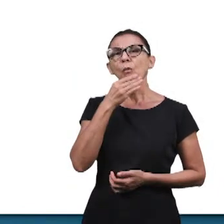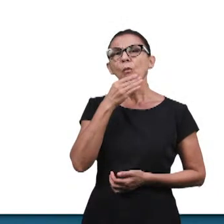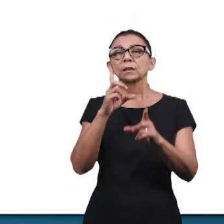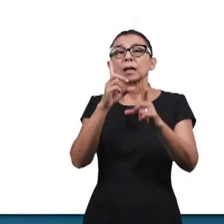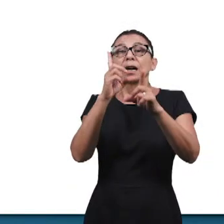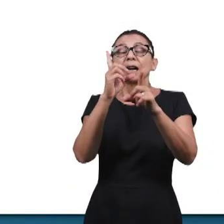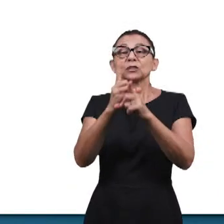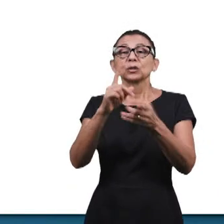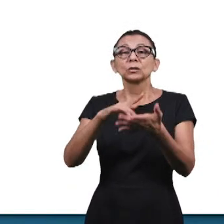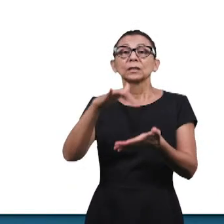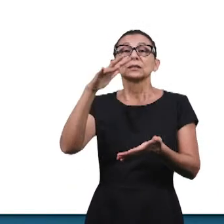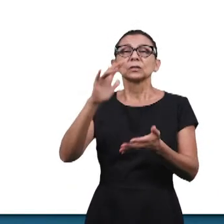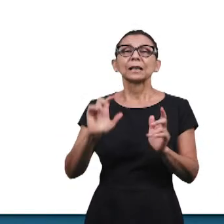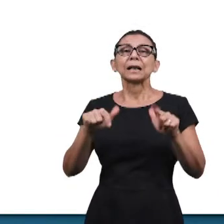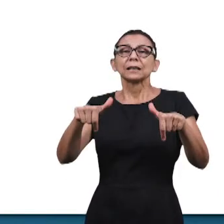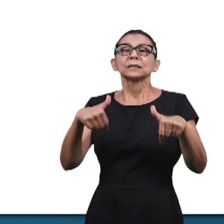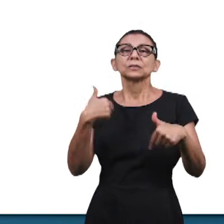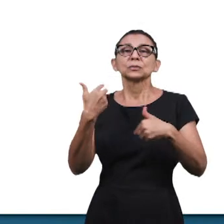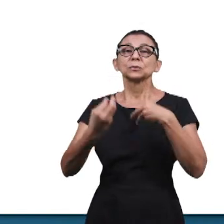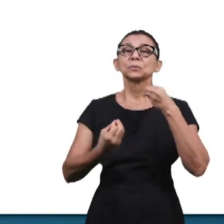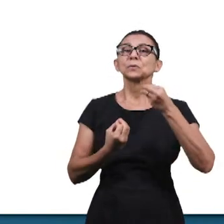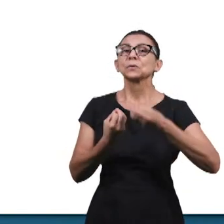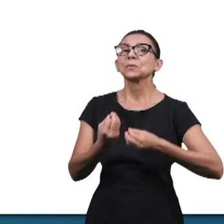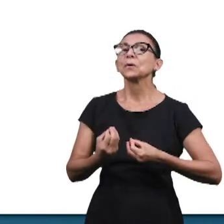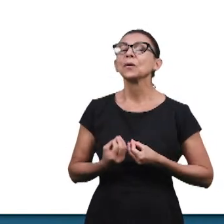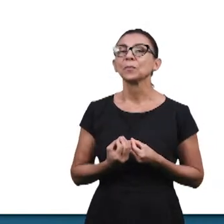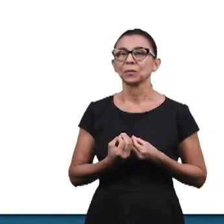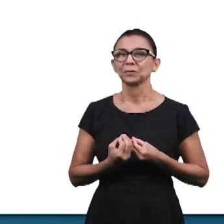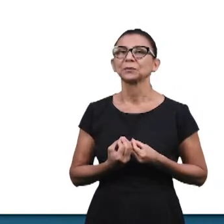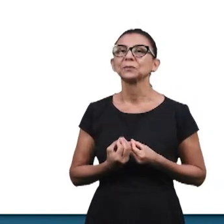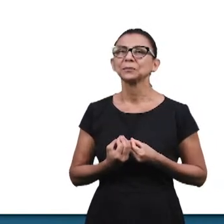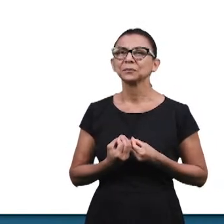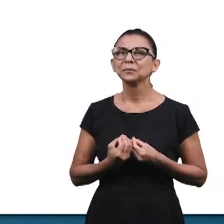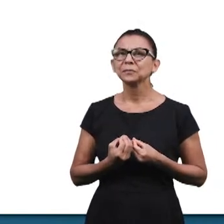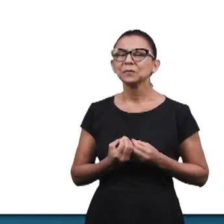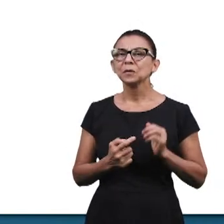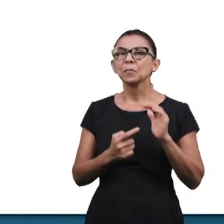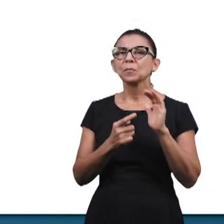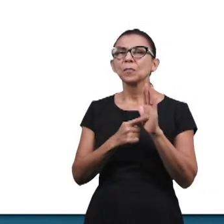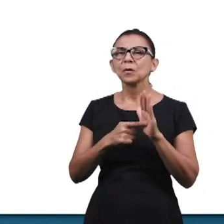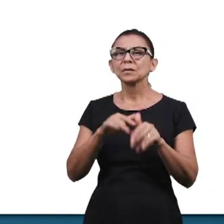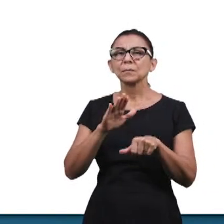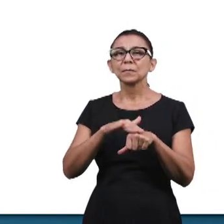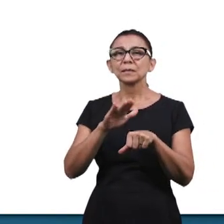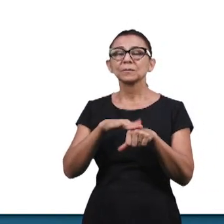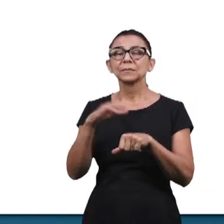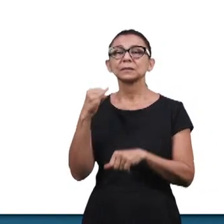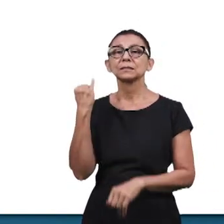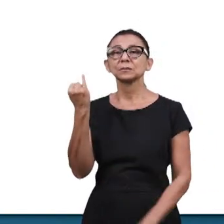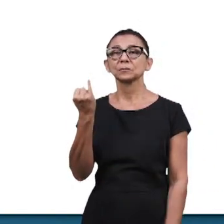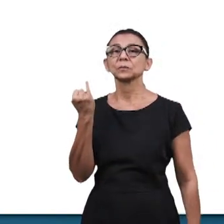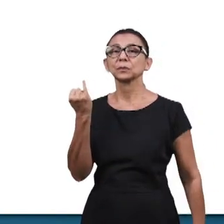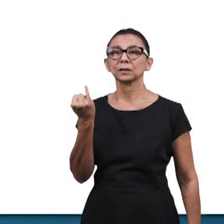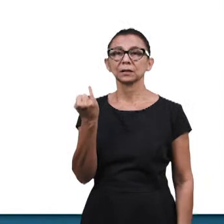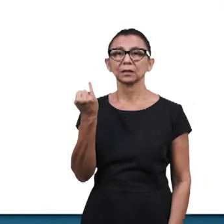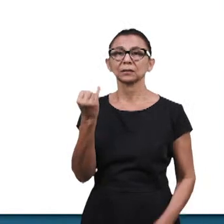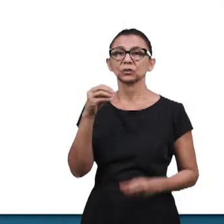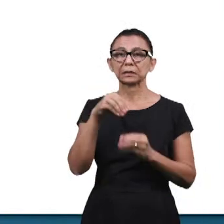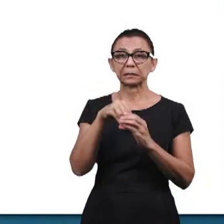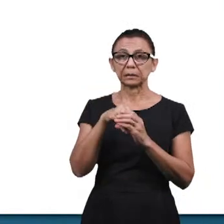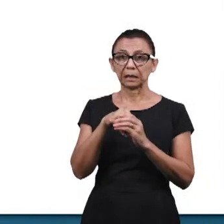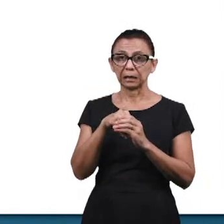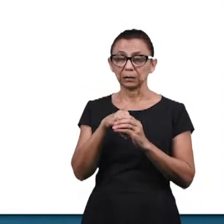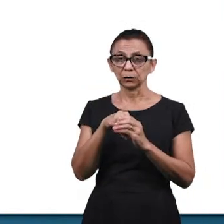achou o tesouro? Cite aquelas que você acha mais importante, aplicando o